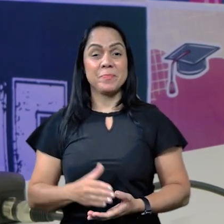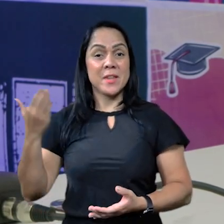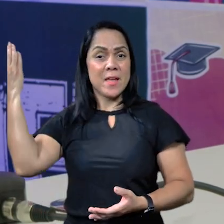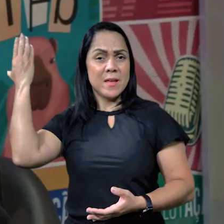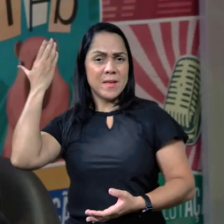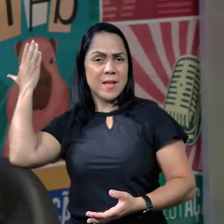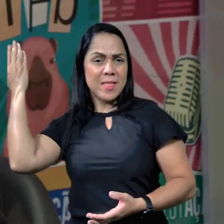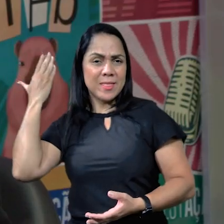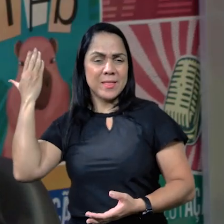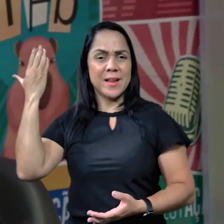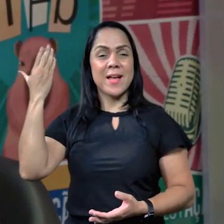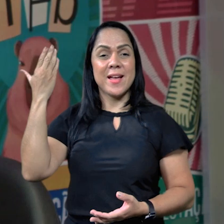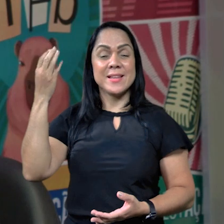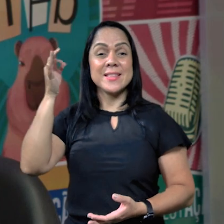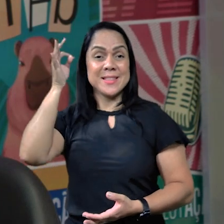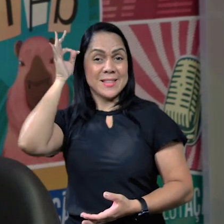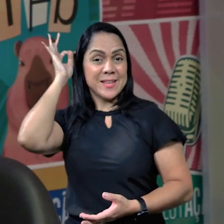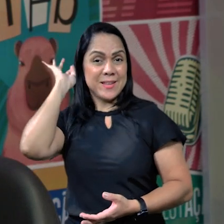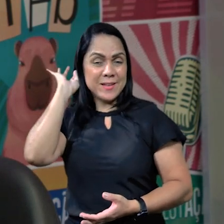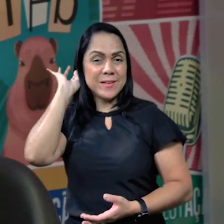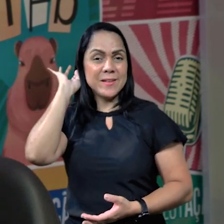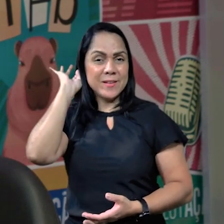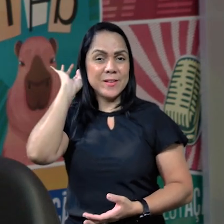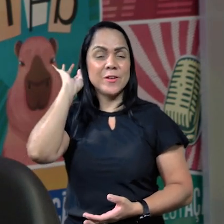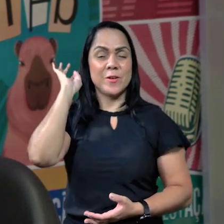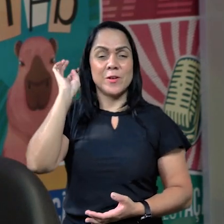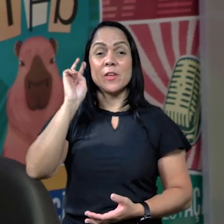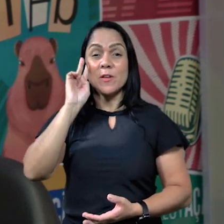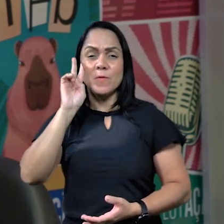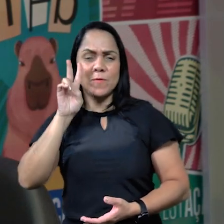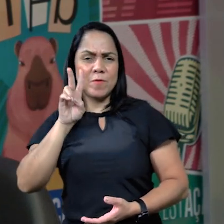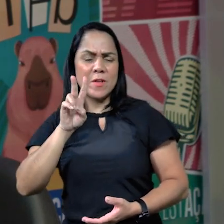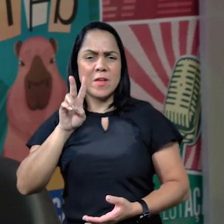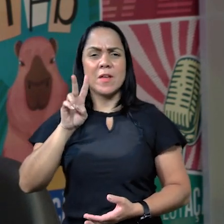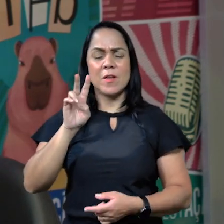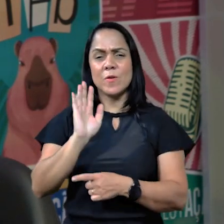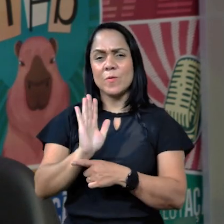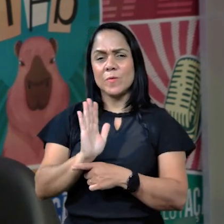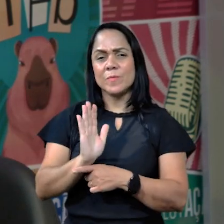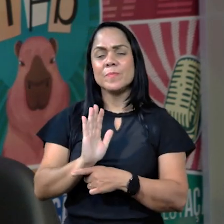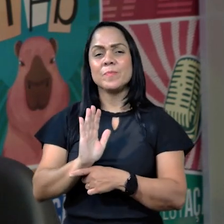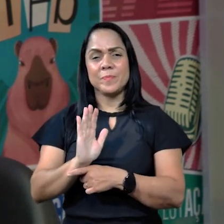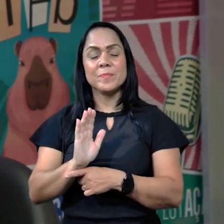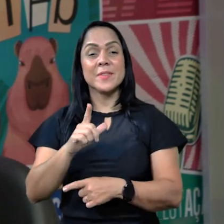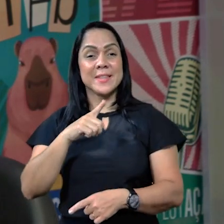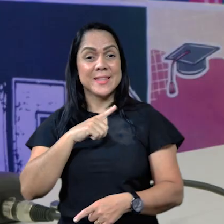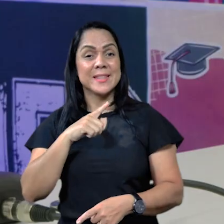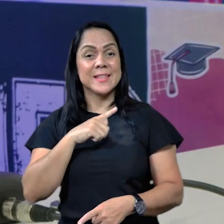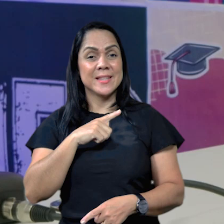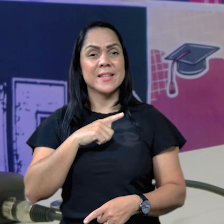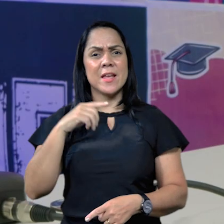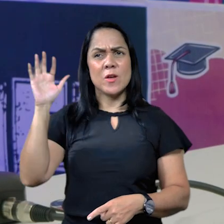atrás da Tael, se vocês derem uma olhada, quem está assistindo aí o vídeo, né? Tem também uma